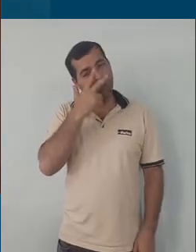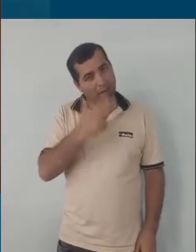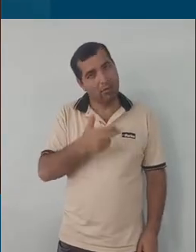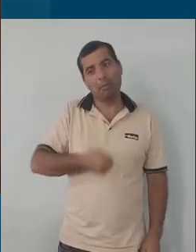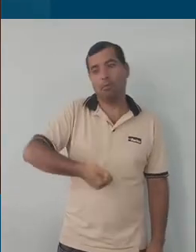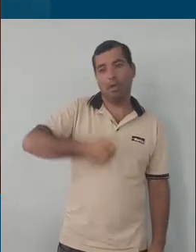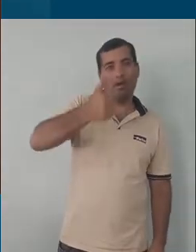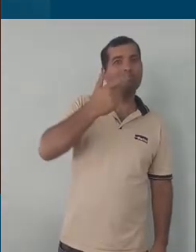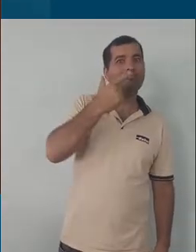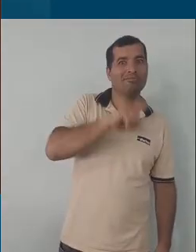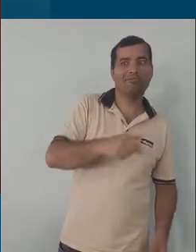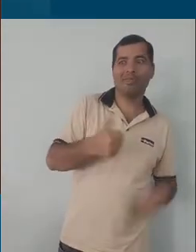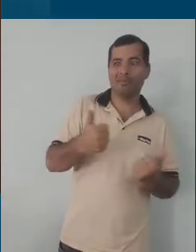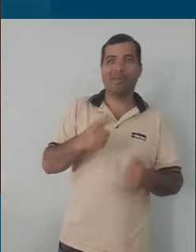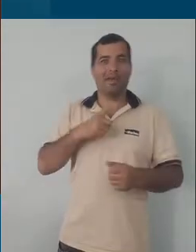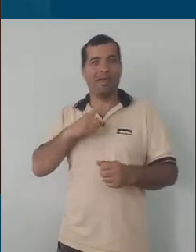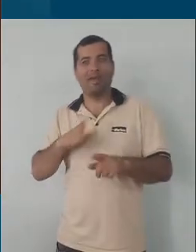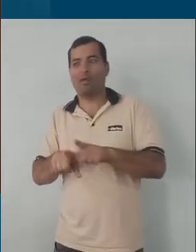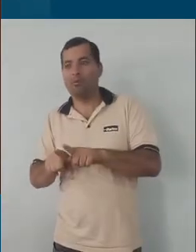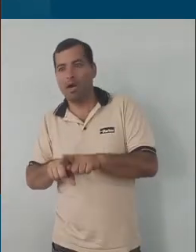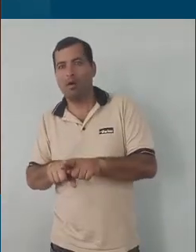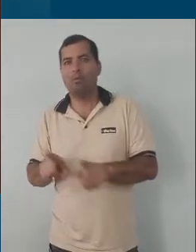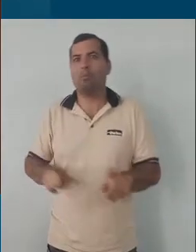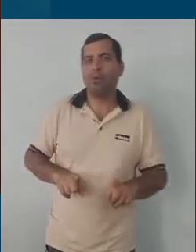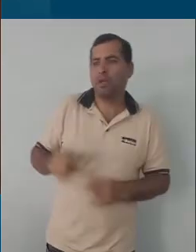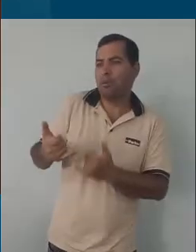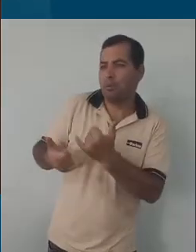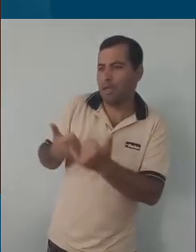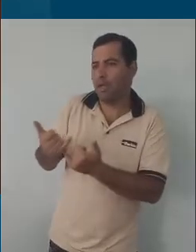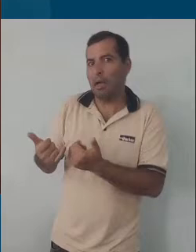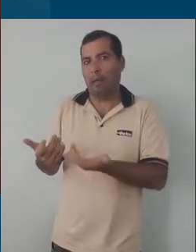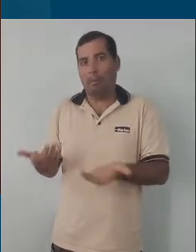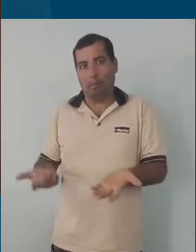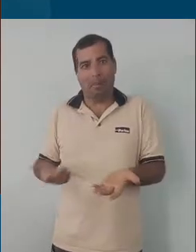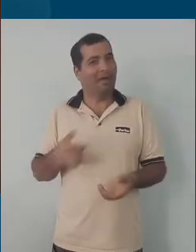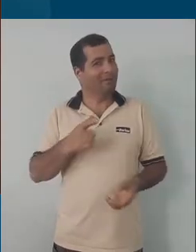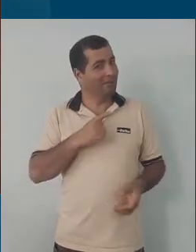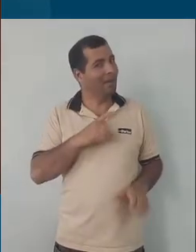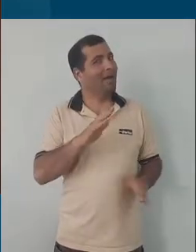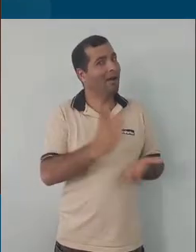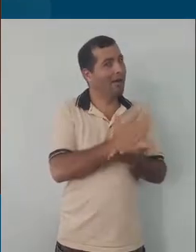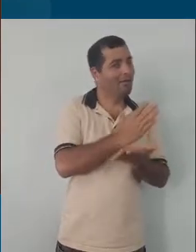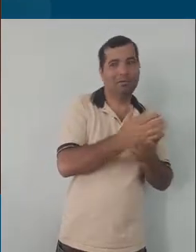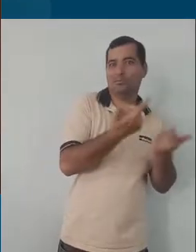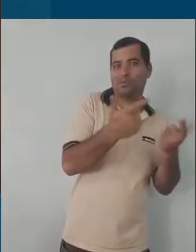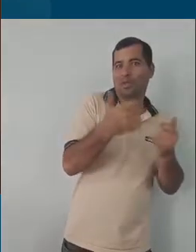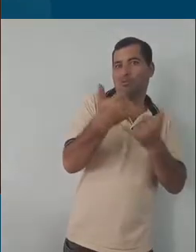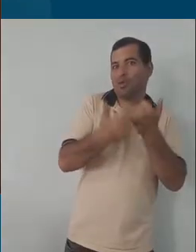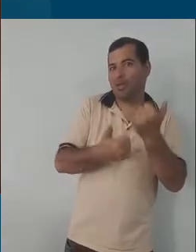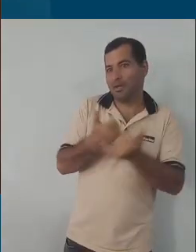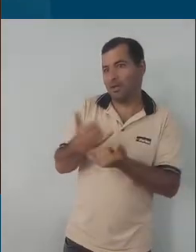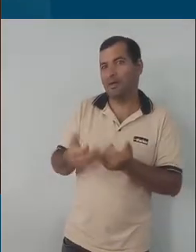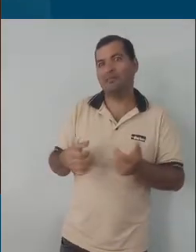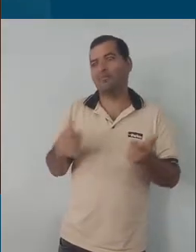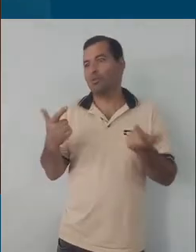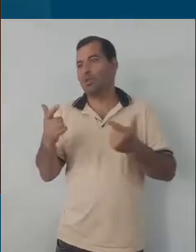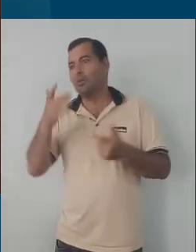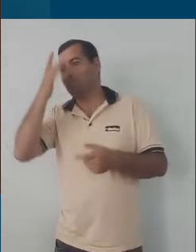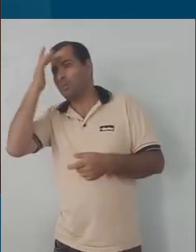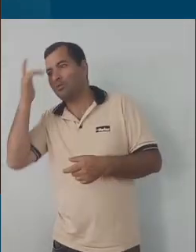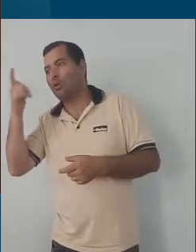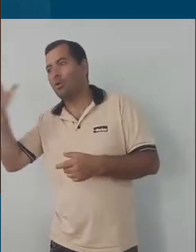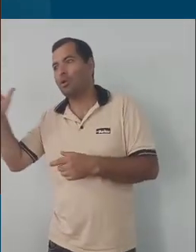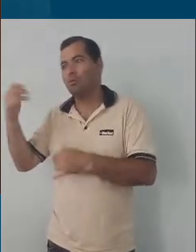né? Agora, muitas não tiveram esse privilégio, né, de brincar, de ter alguém com que brincar, de ter